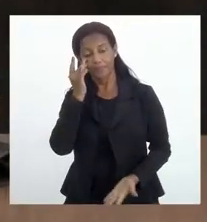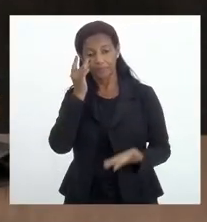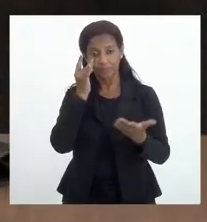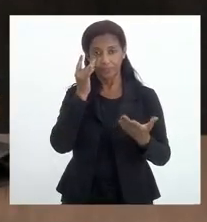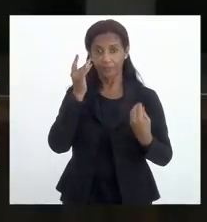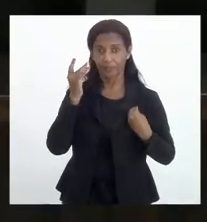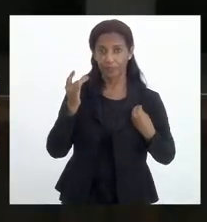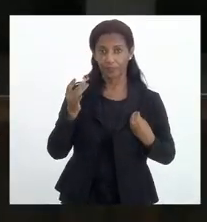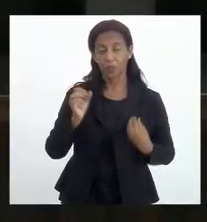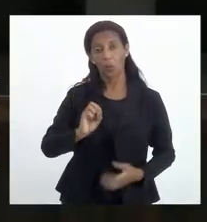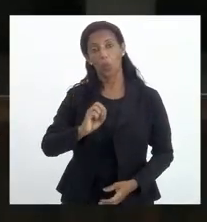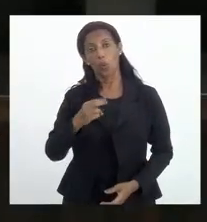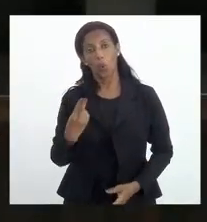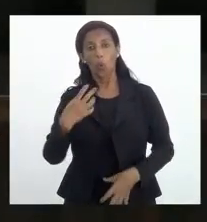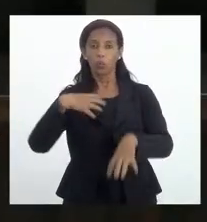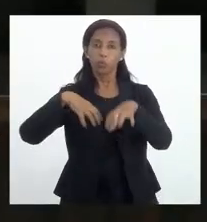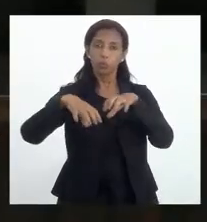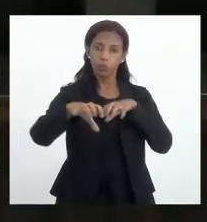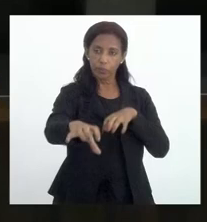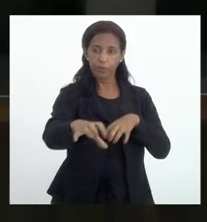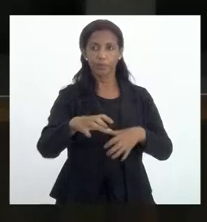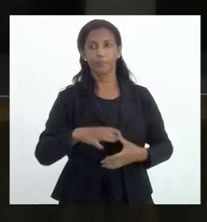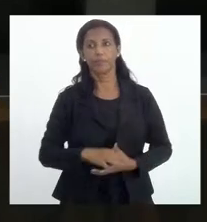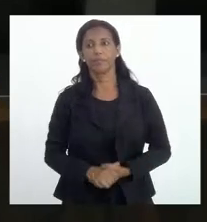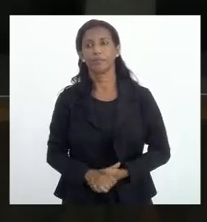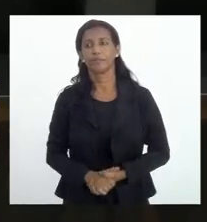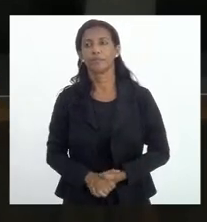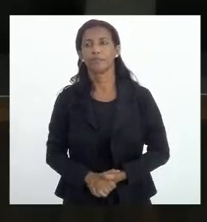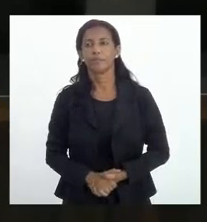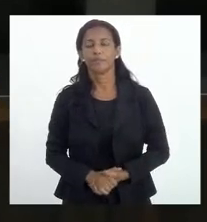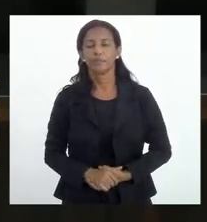presencial ou remota.